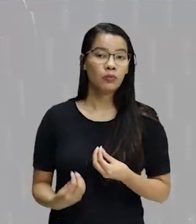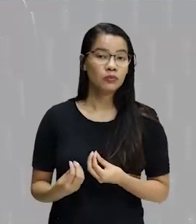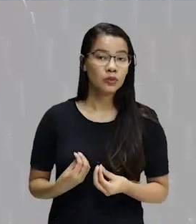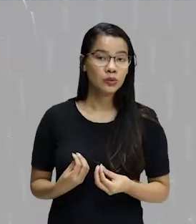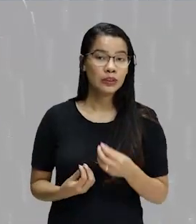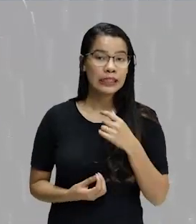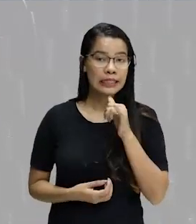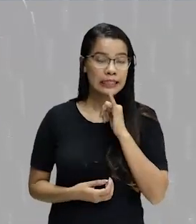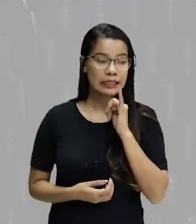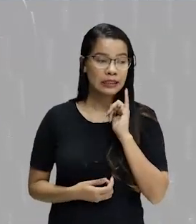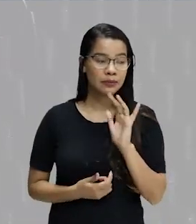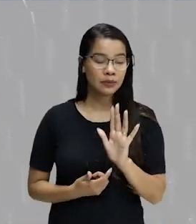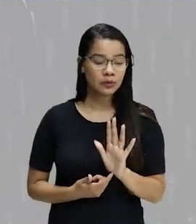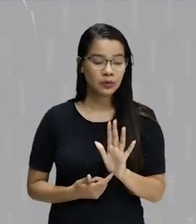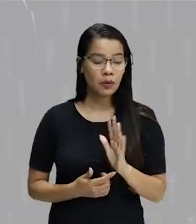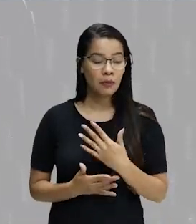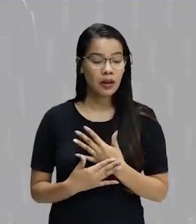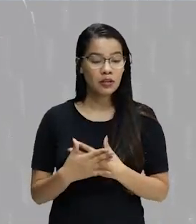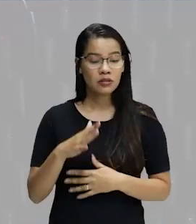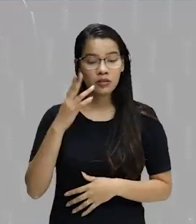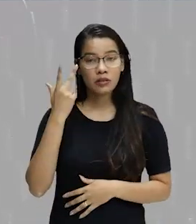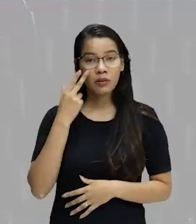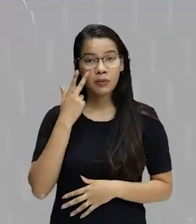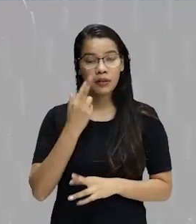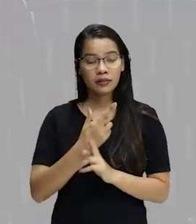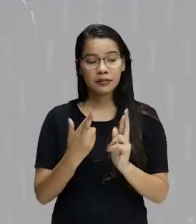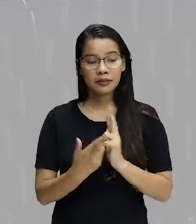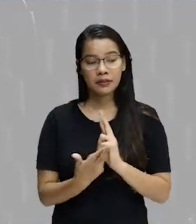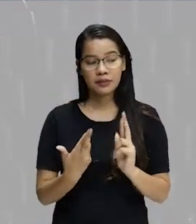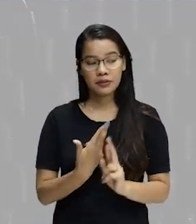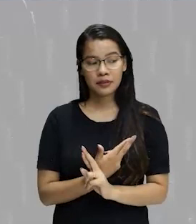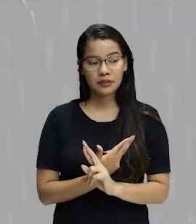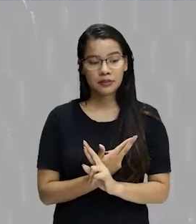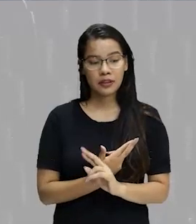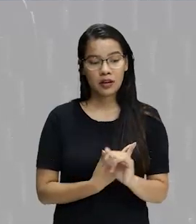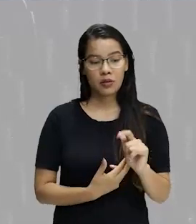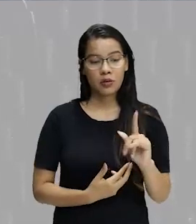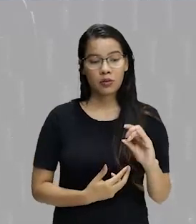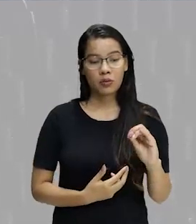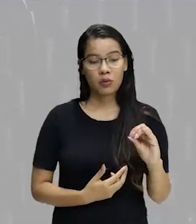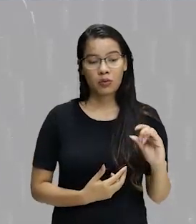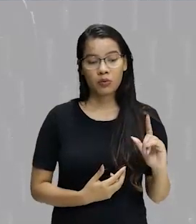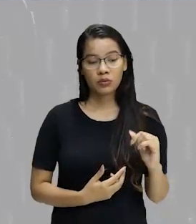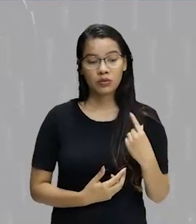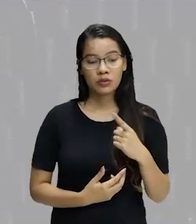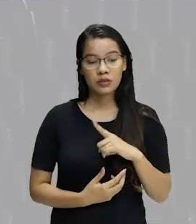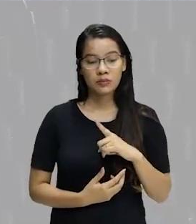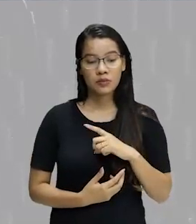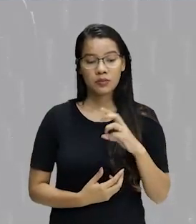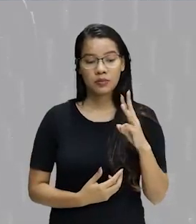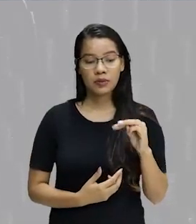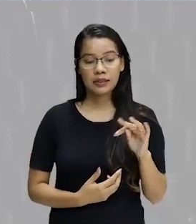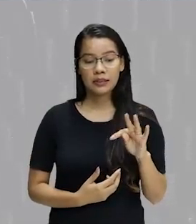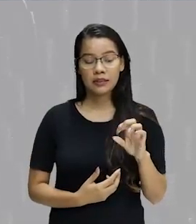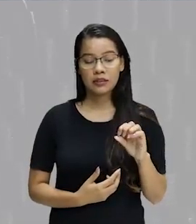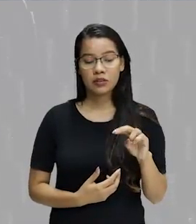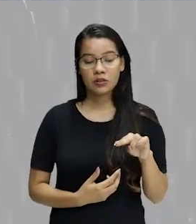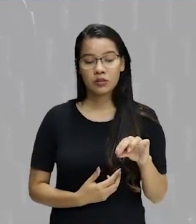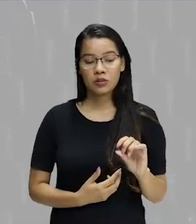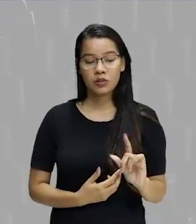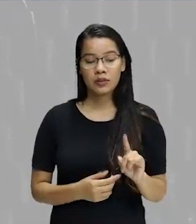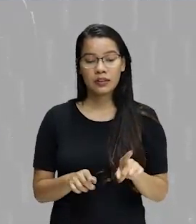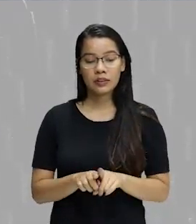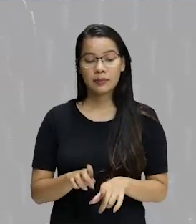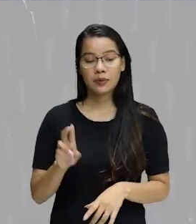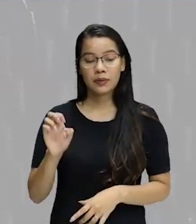exemplos mais comuns relacionados aos álcools, nós temos o metanol, certo? E